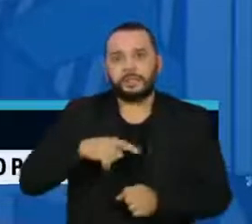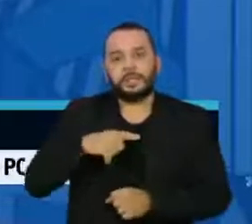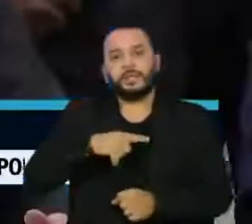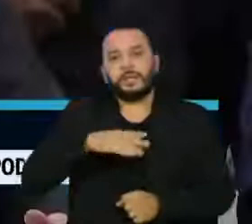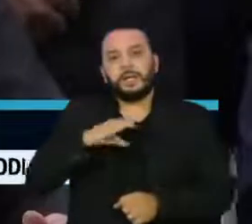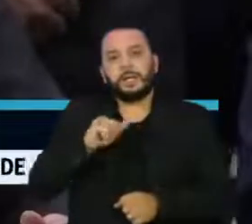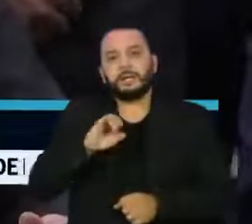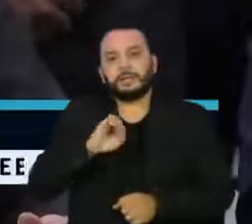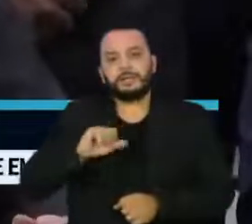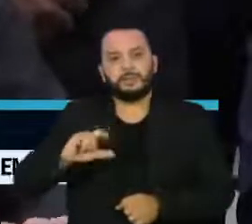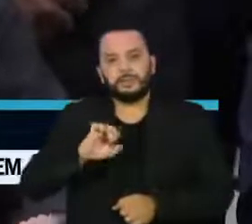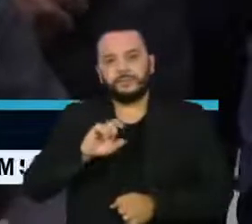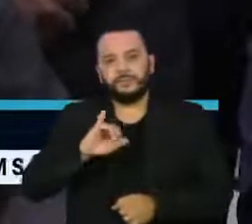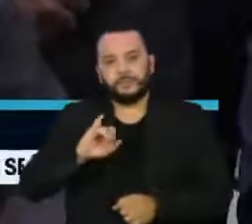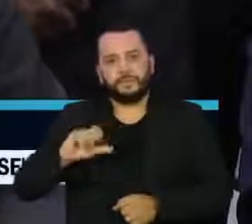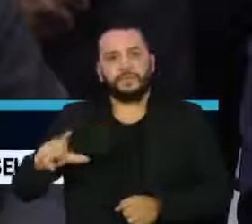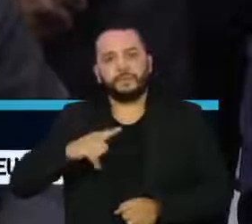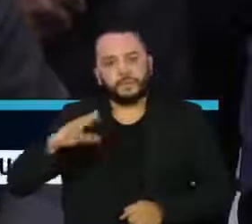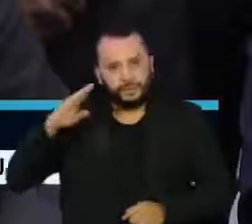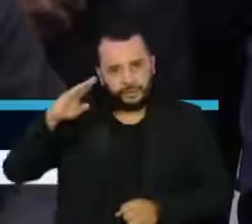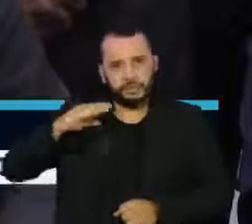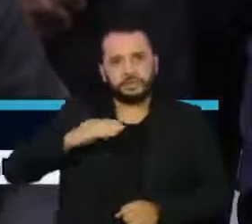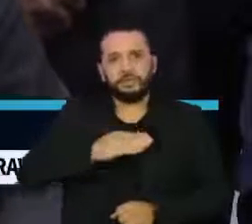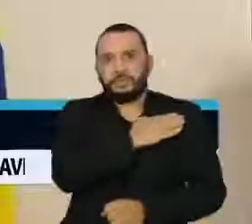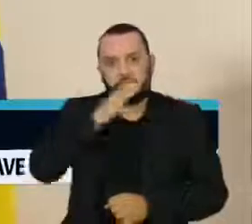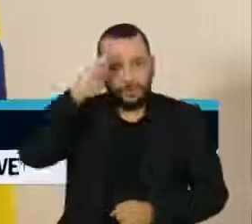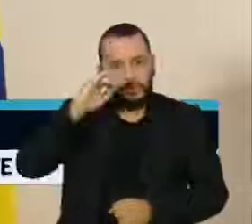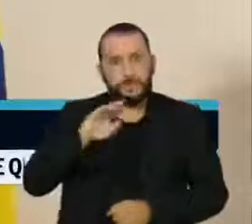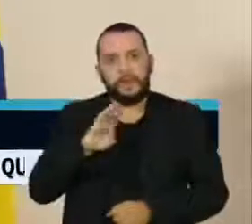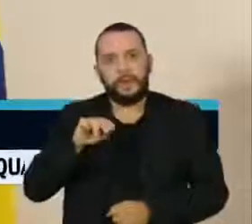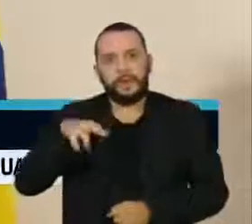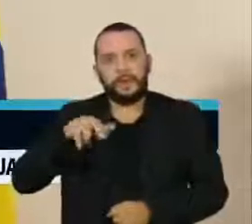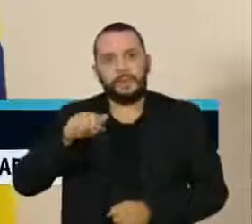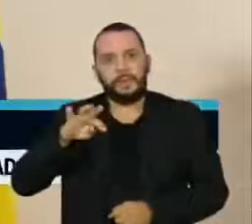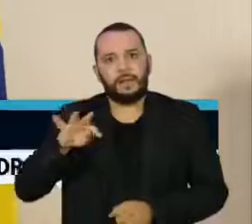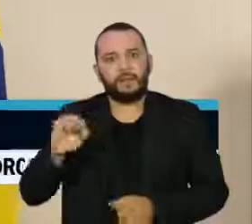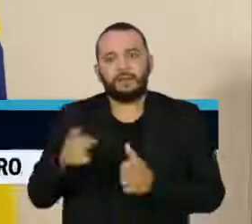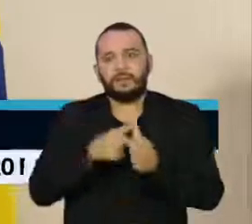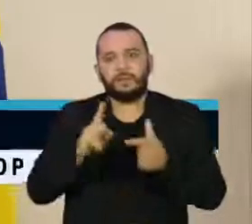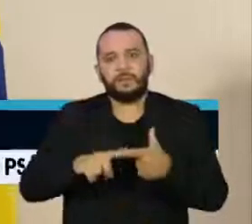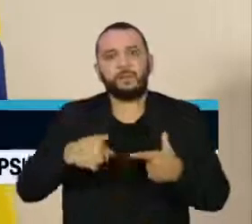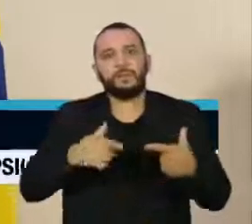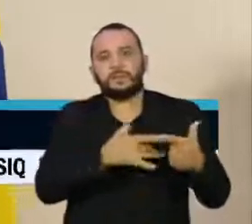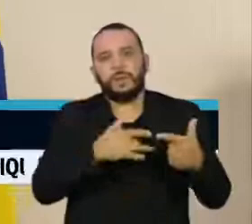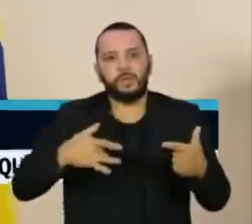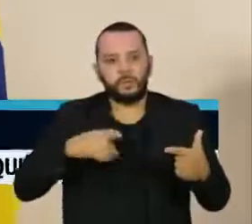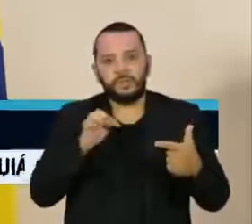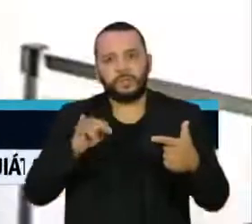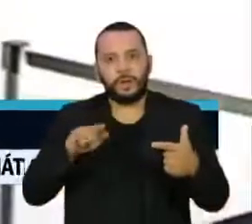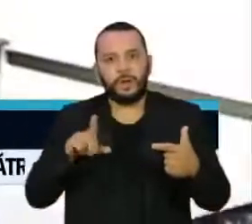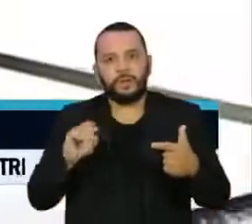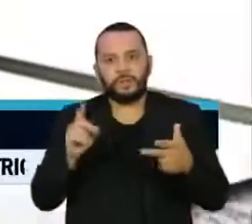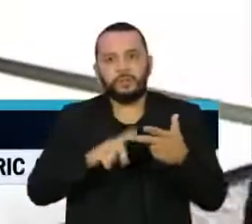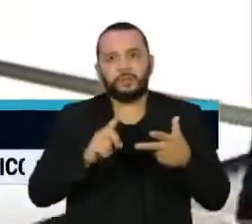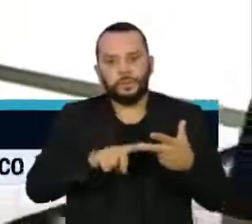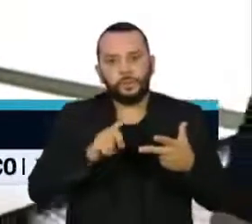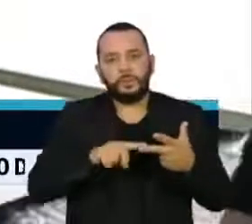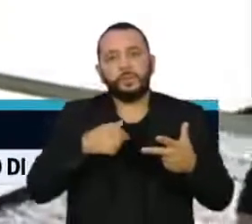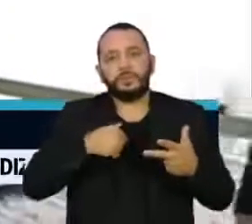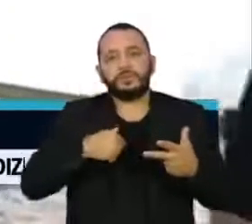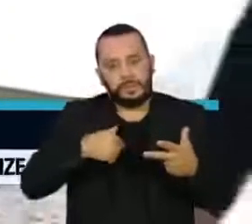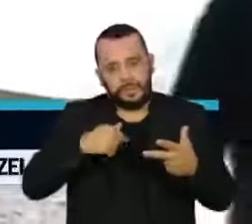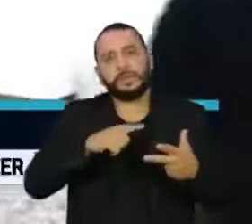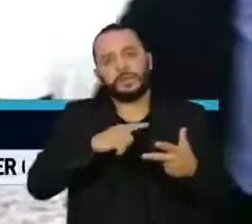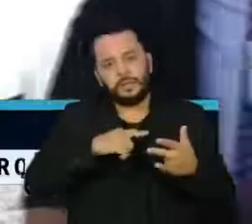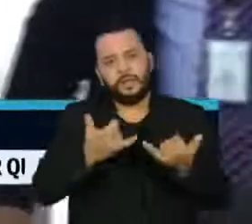Braga Neto, a Saúde com também General Eduardo Pazuello e Minas e Energia com o Almirante Bento Albuquerque. Na conta